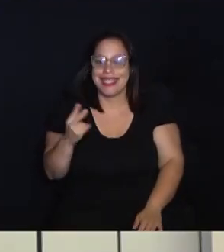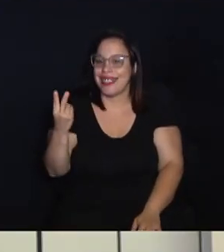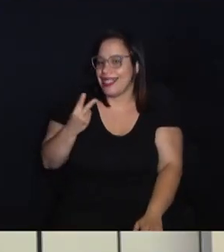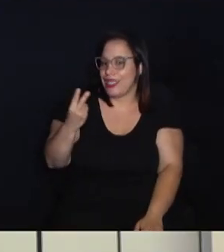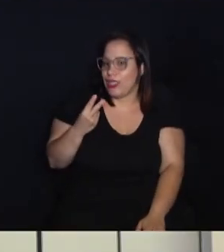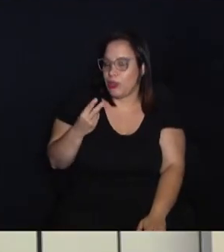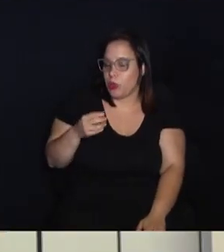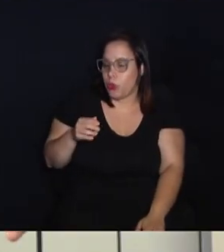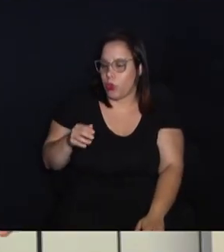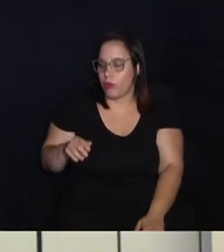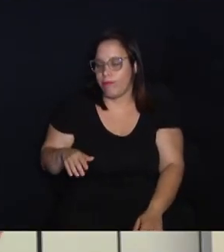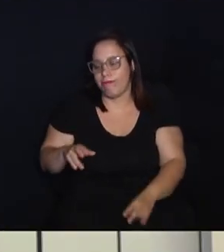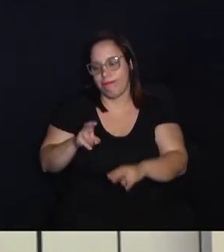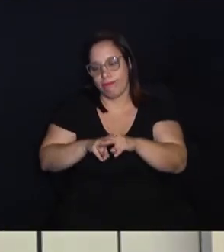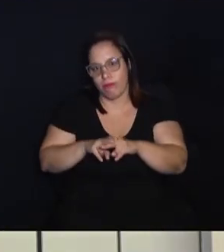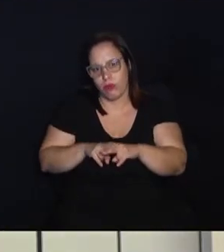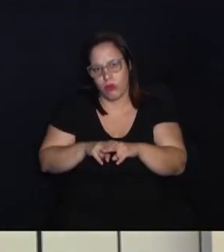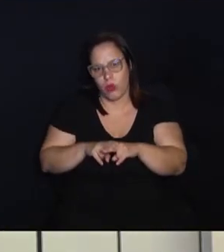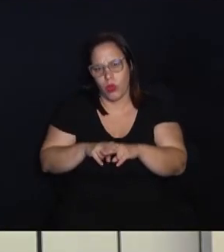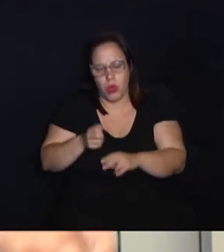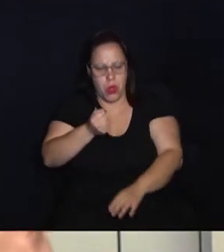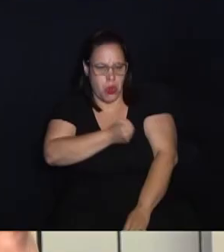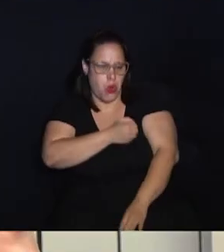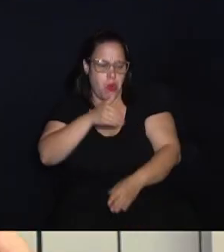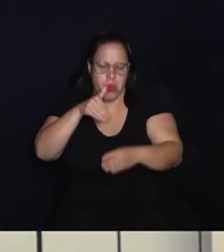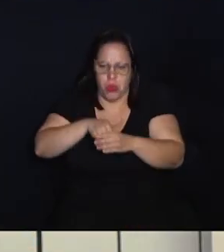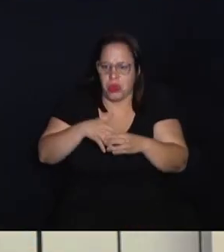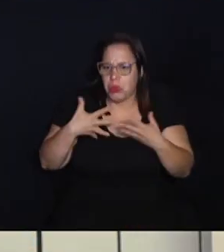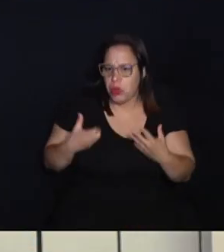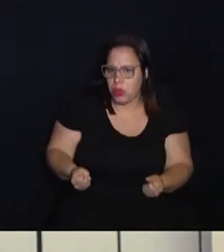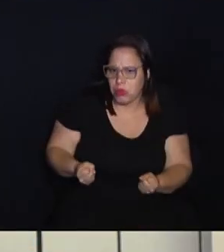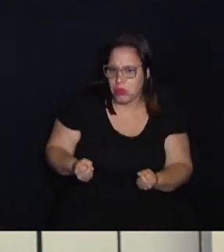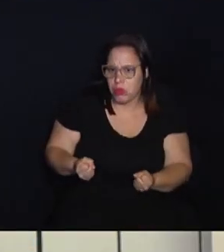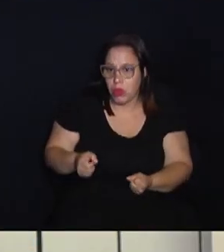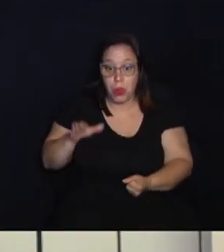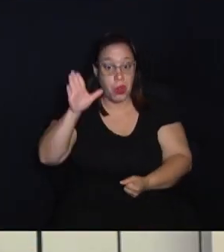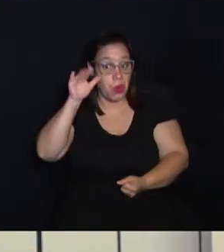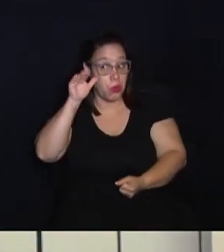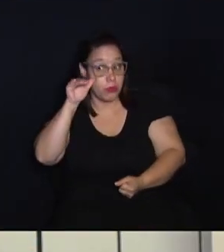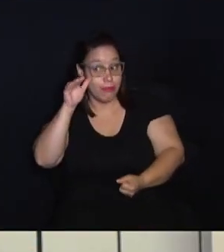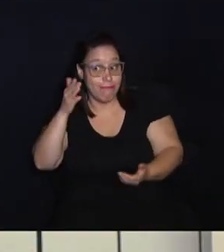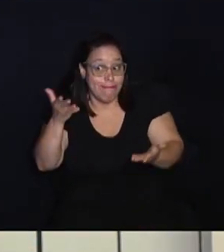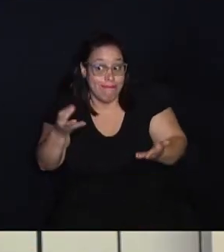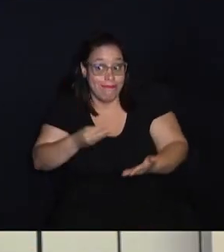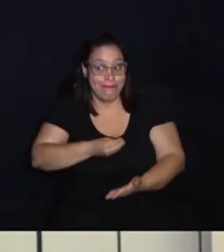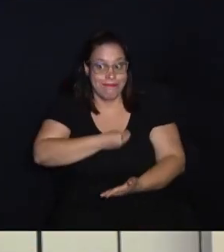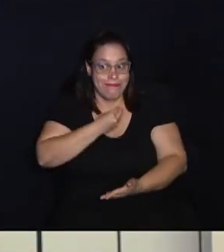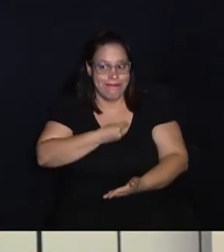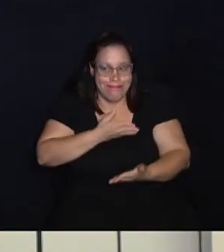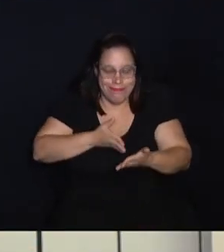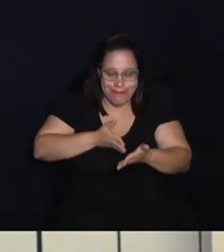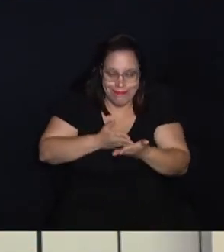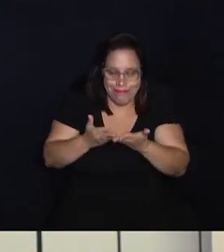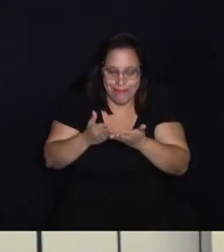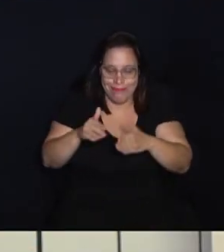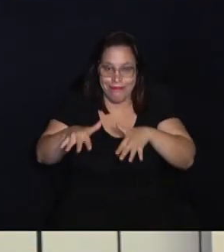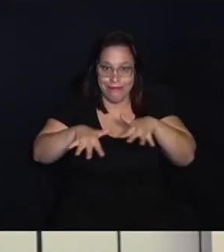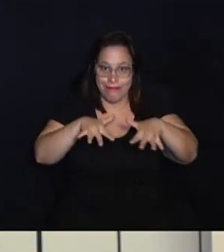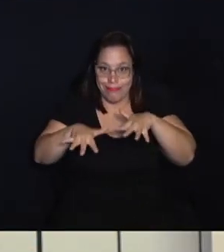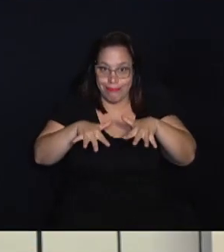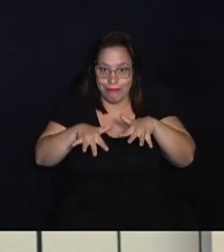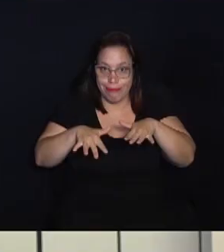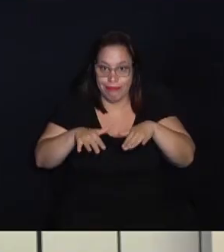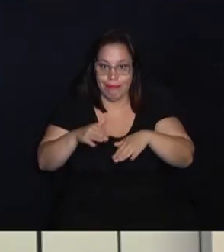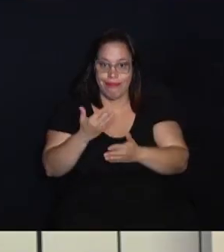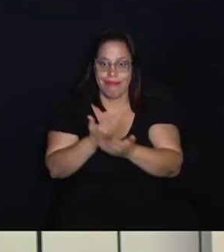como titular. Então, sobre o número de votos recebidos, curiosidades da vida, início com o movimento